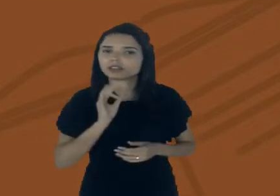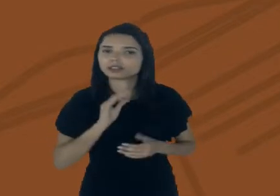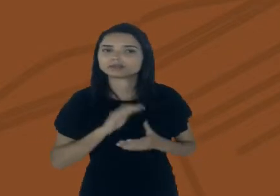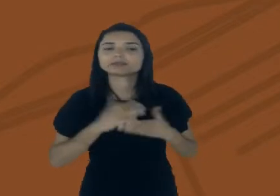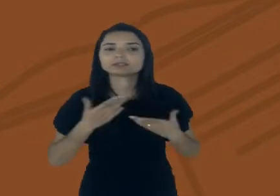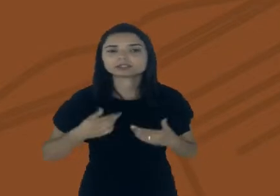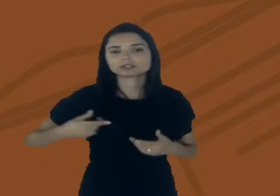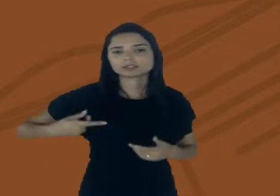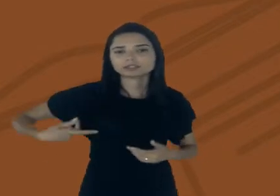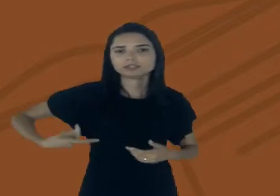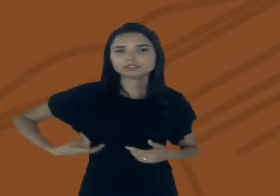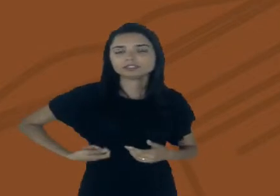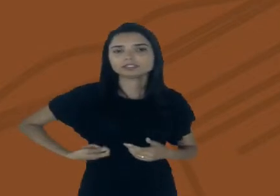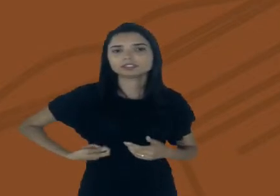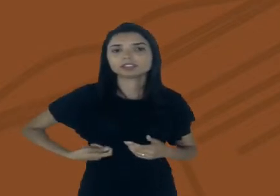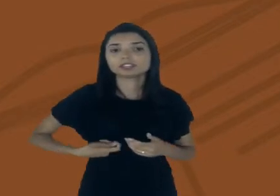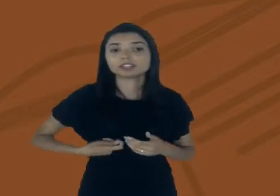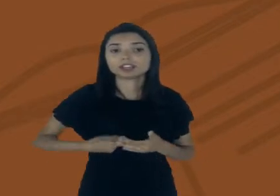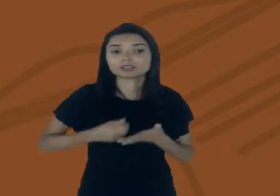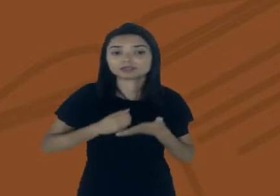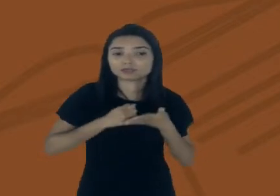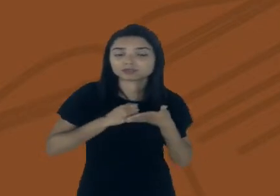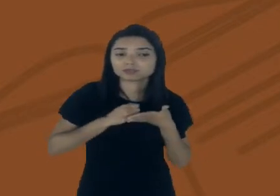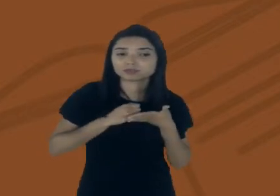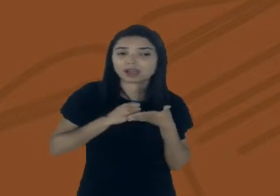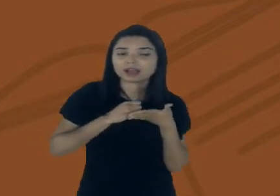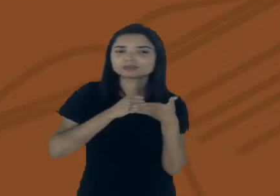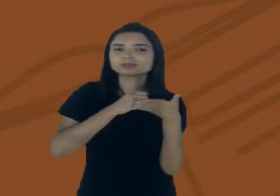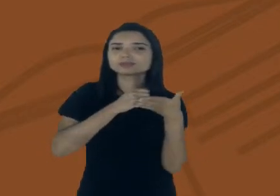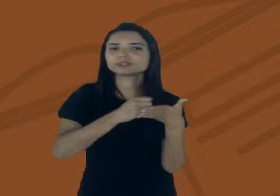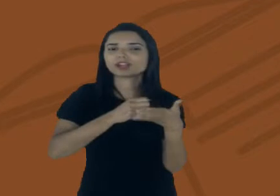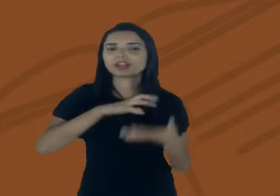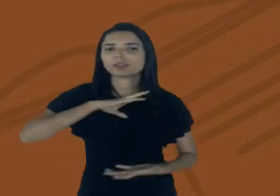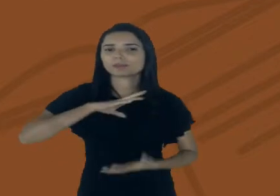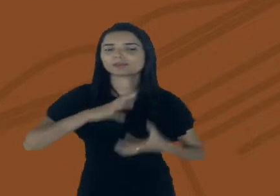vai favorecer essa metabolização.